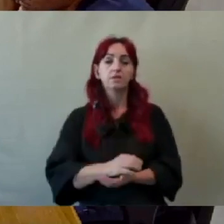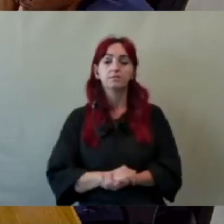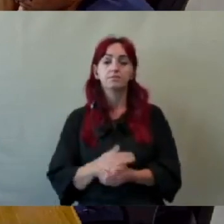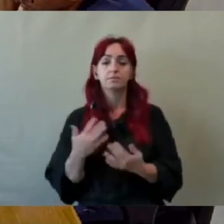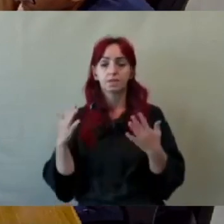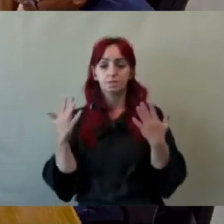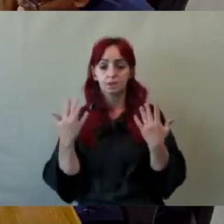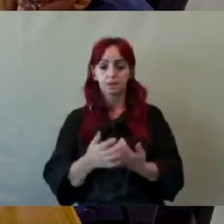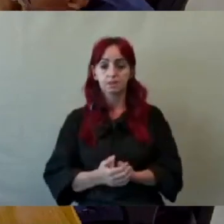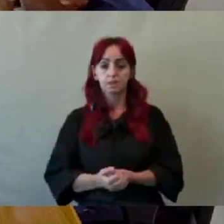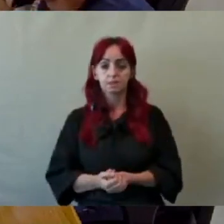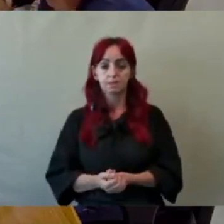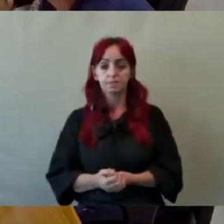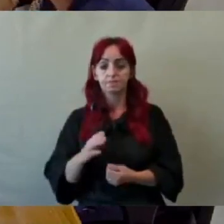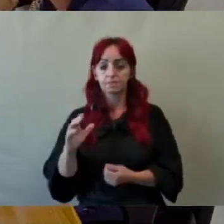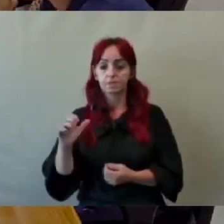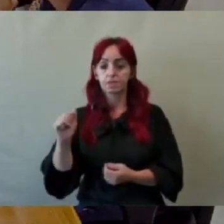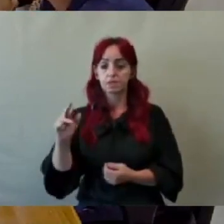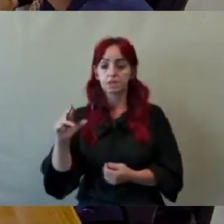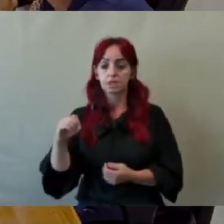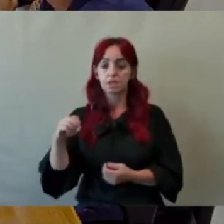Parabéns. Carol?